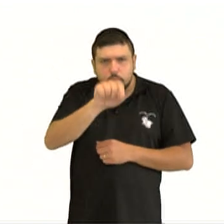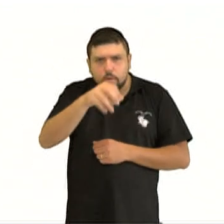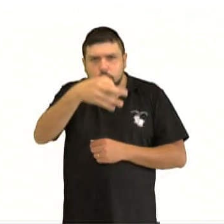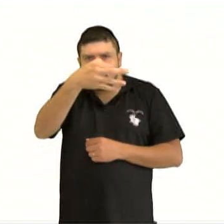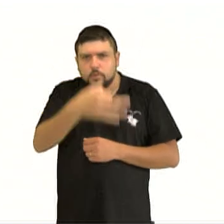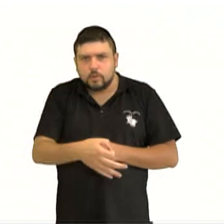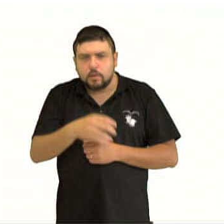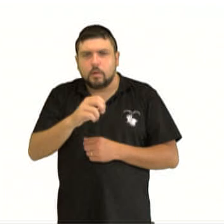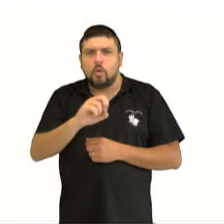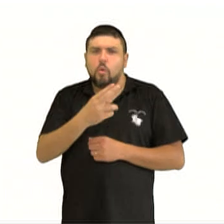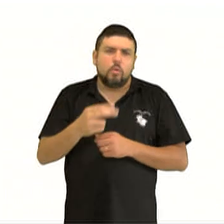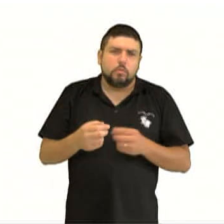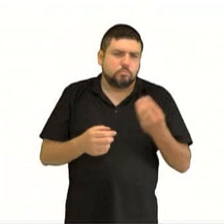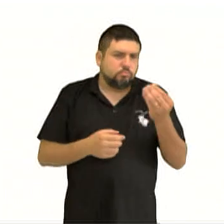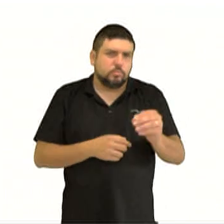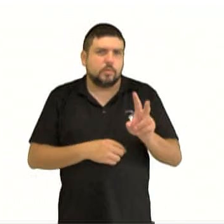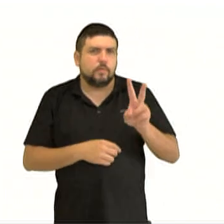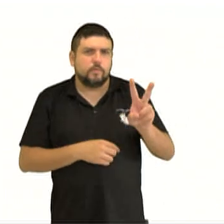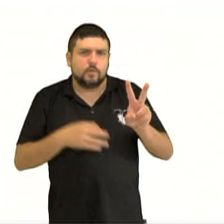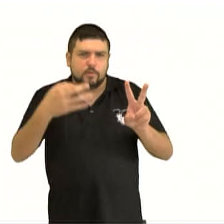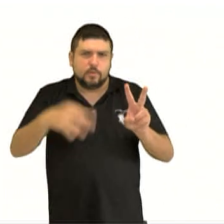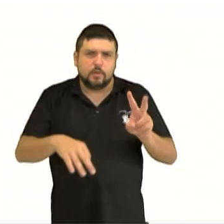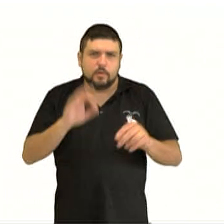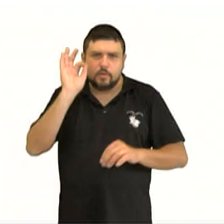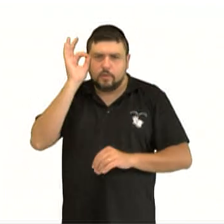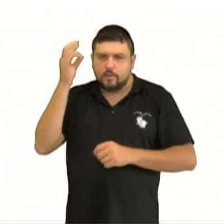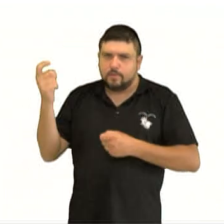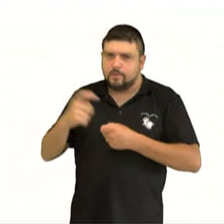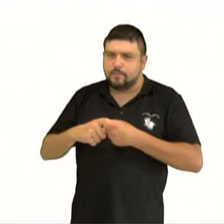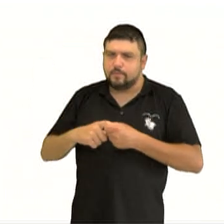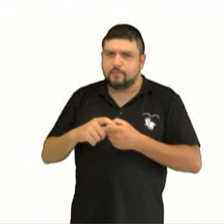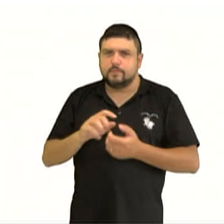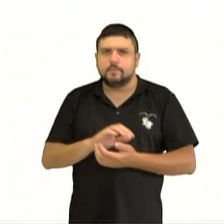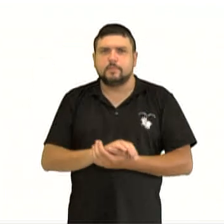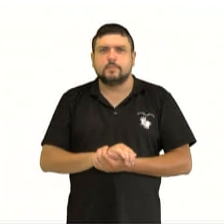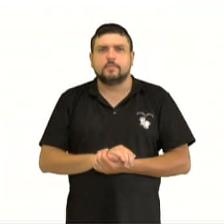um vzinho naquela verdadeira e confira daqui a pouco a correção.